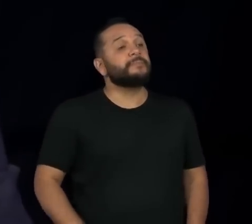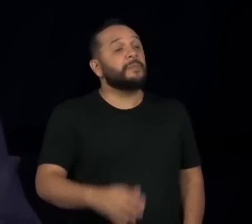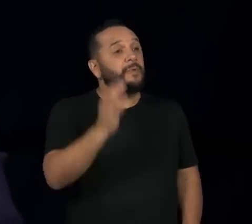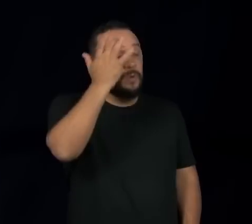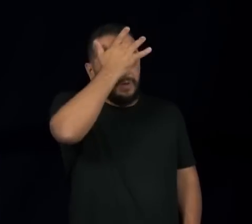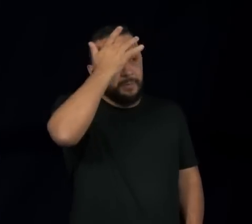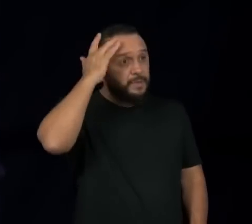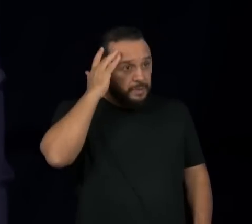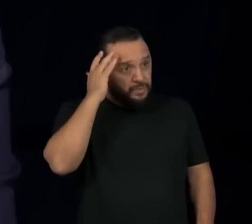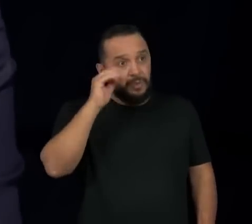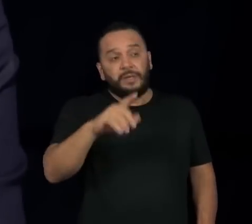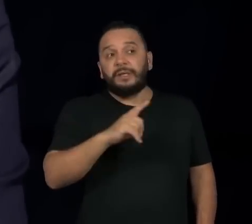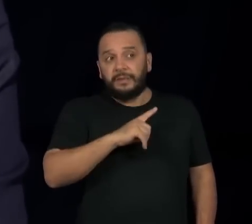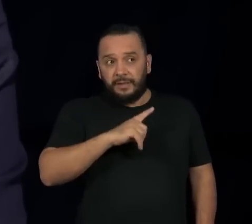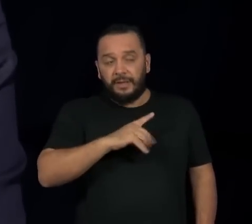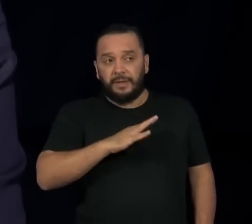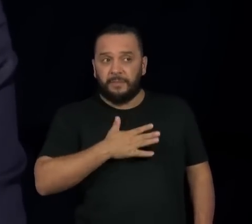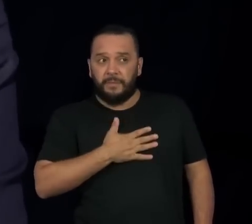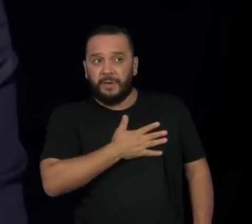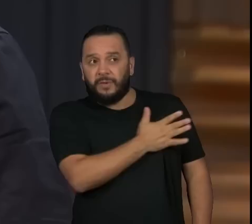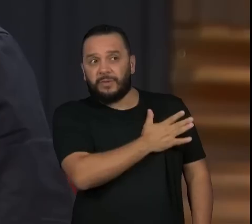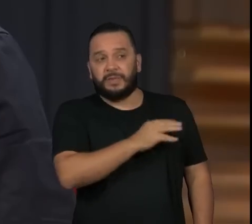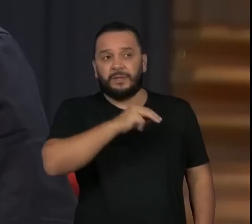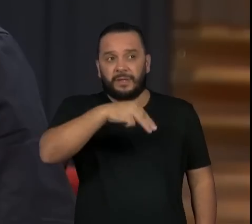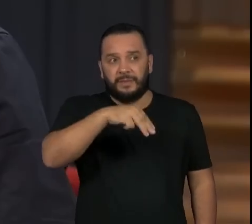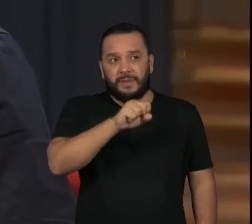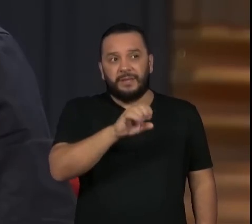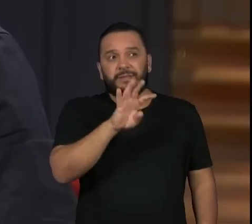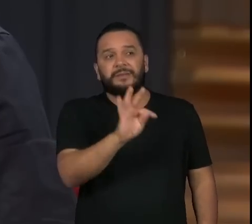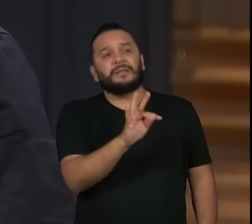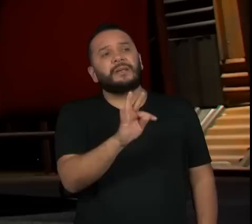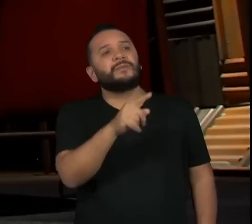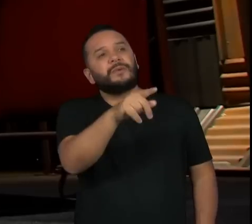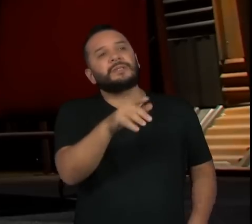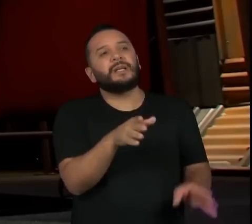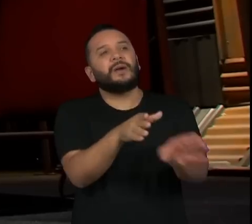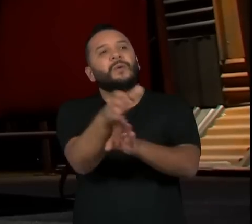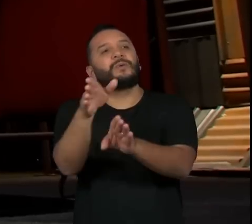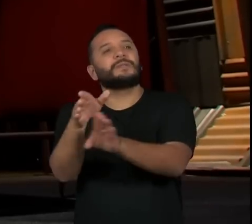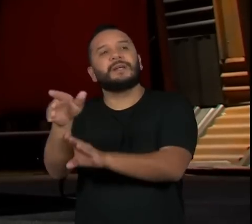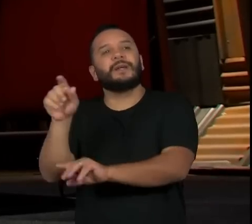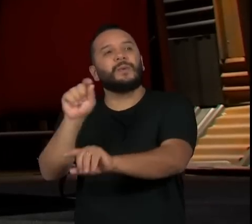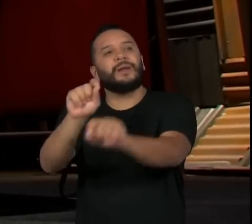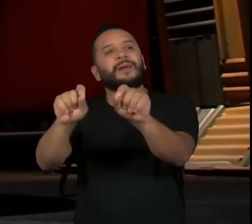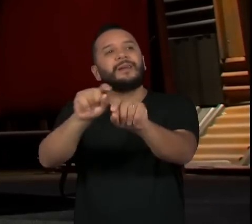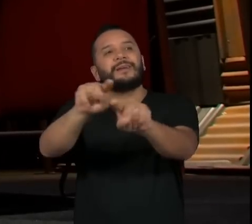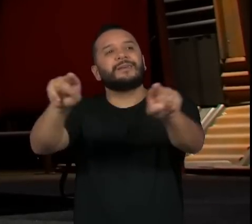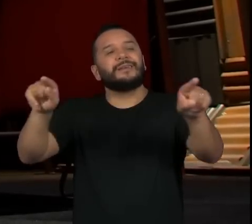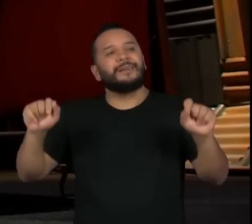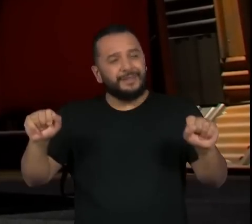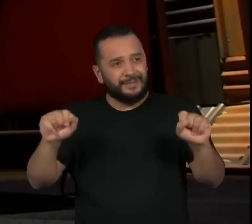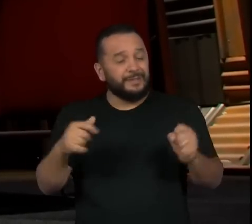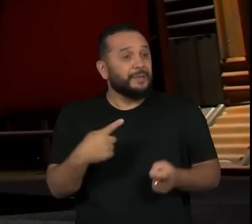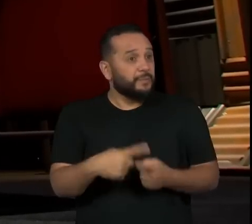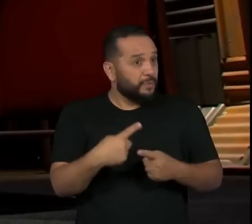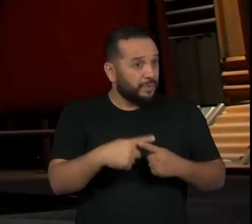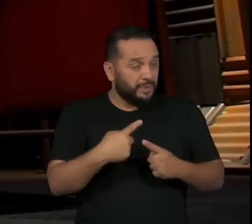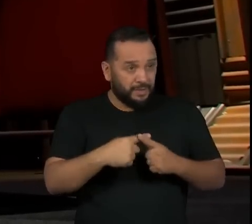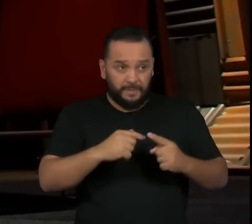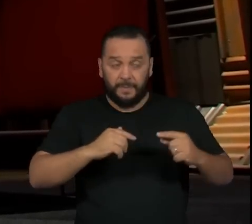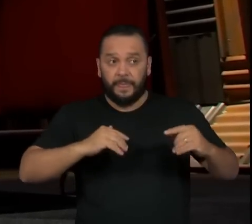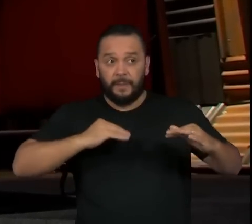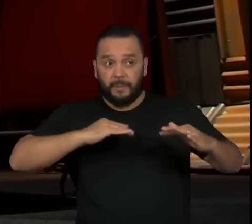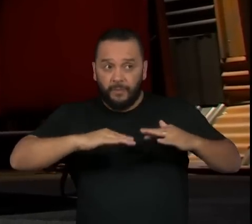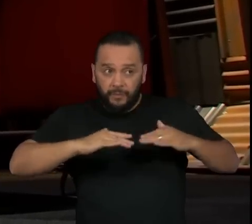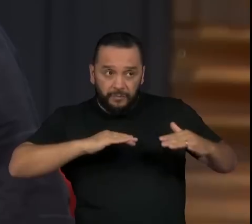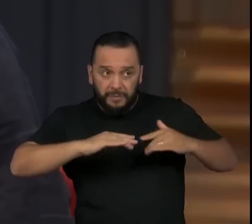visão preconceituosa do MST e isso se deve a alguma coisa que o próprio movimento imprimiu na